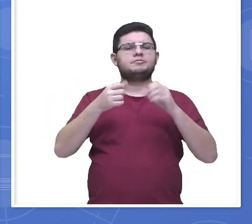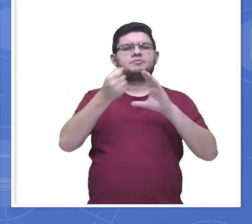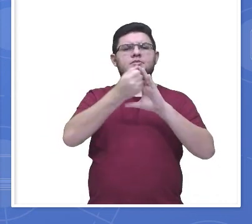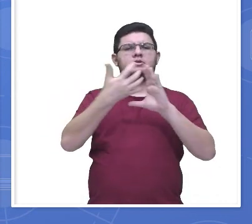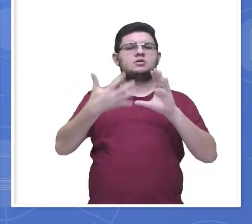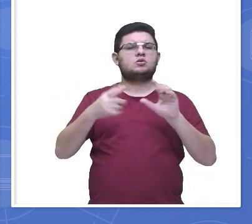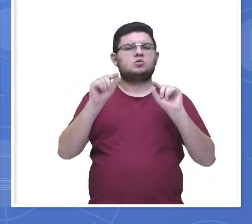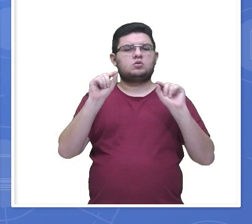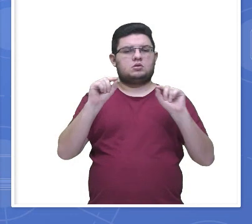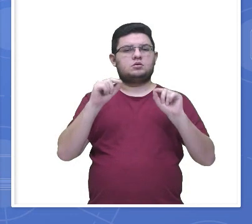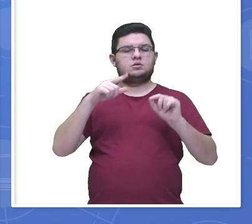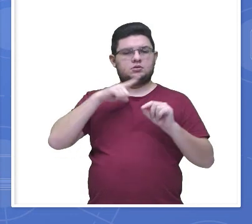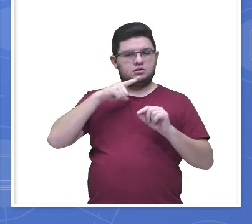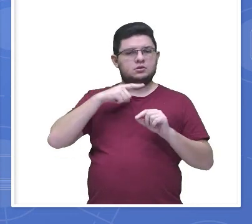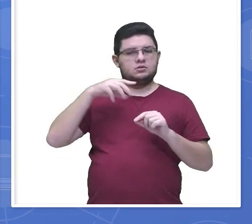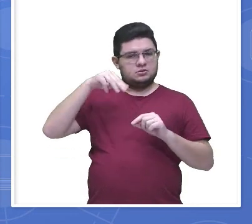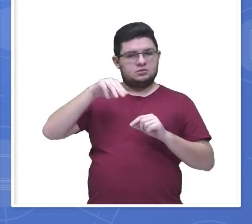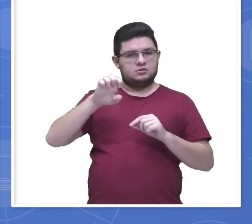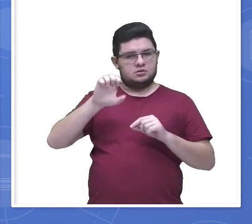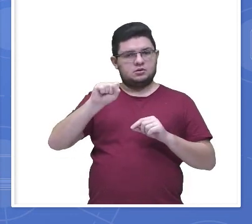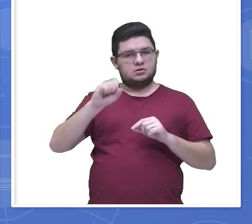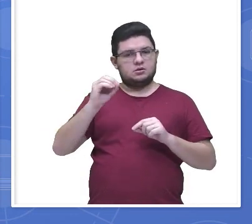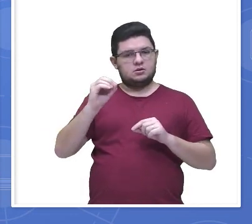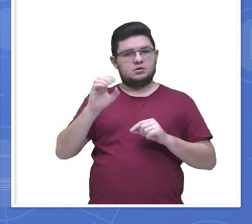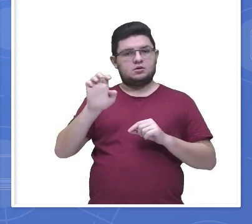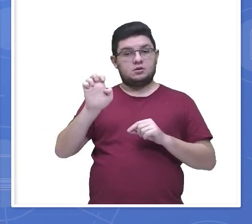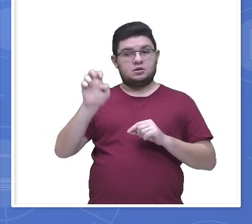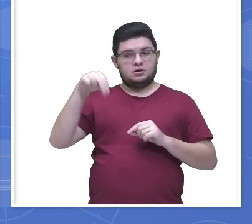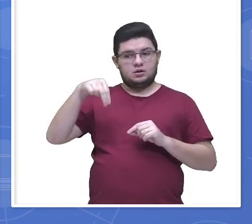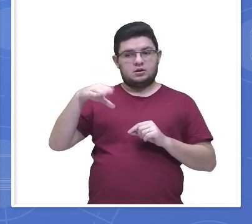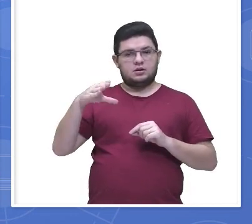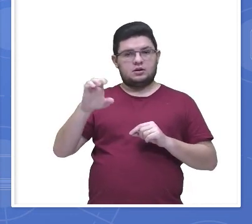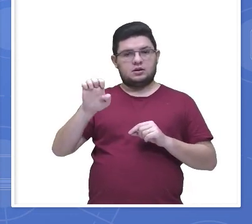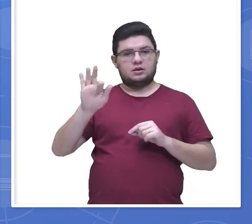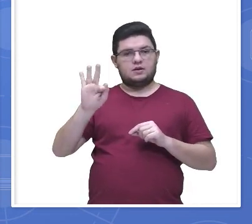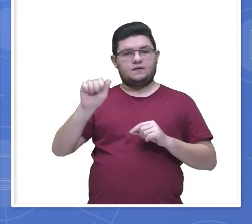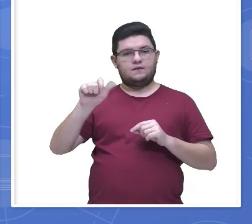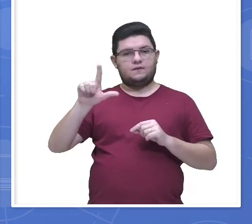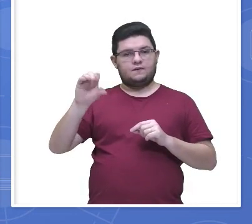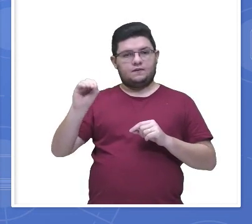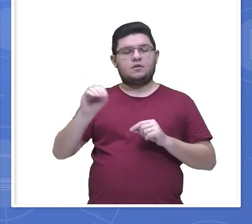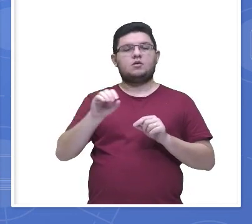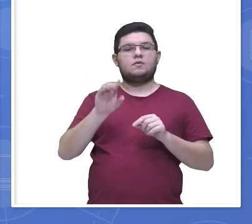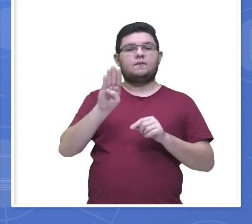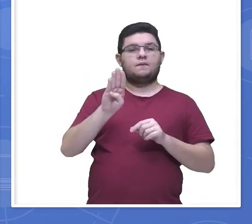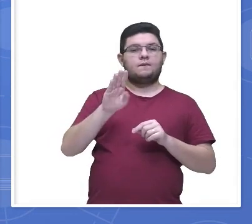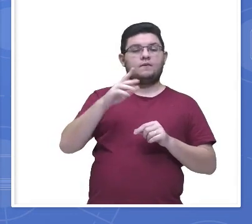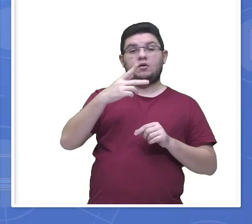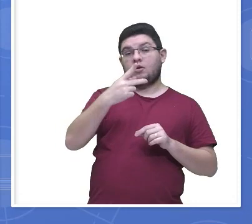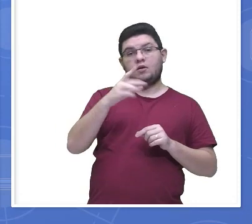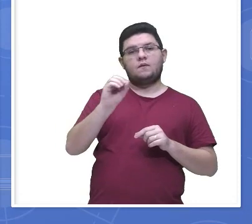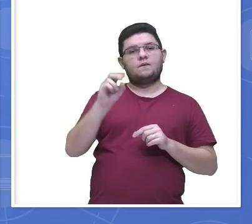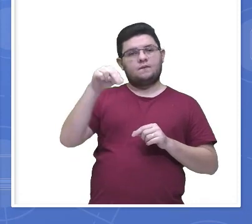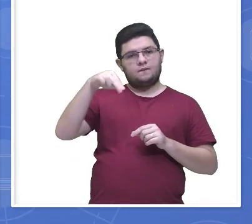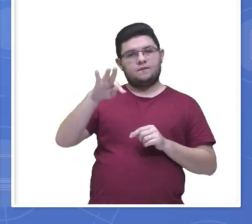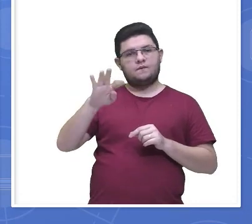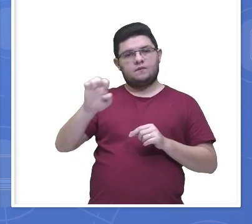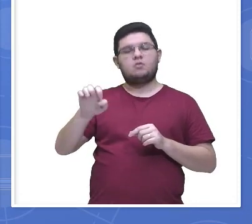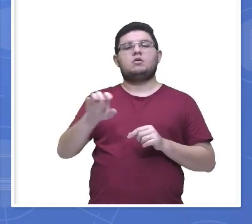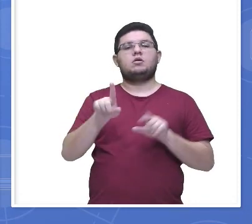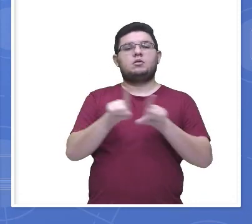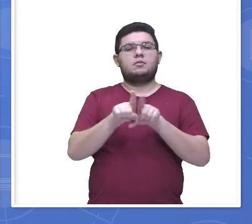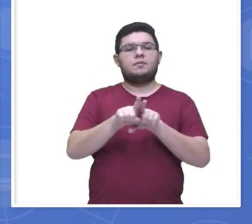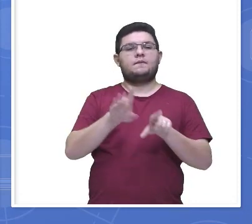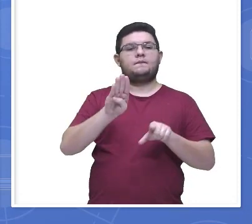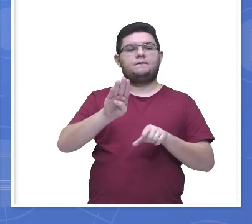pelo mesencéfalo, ponte e bulbo. Né? Quem respondeu aí, respondeu corretamente. E eles são responsáveis